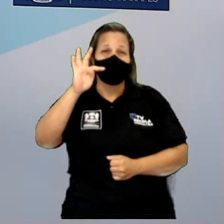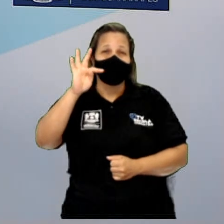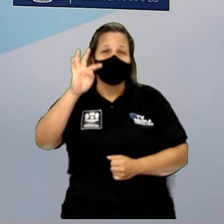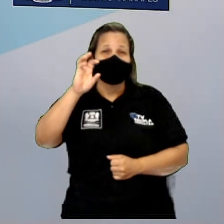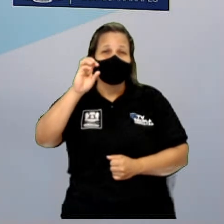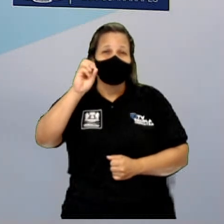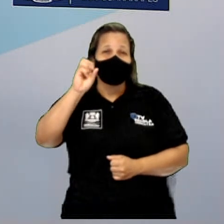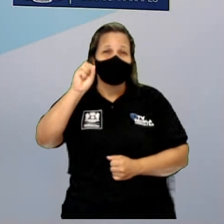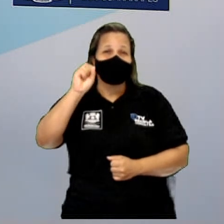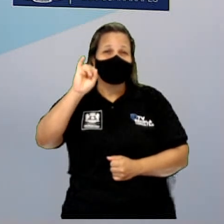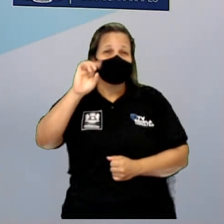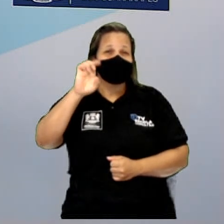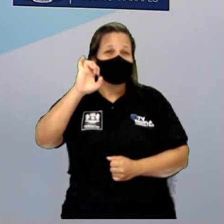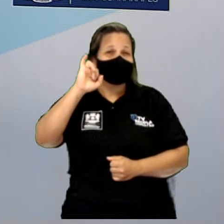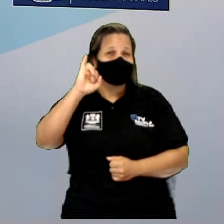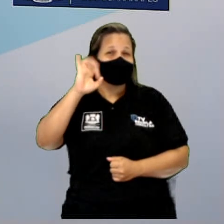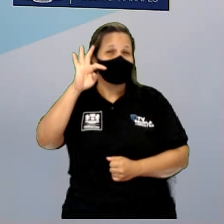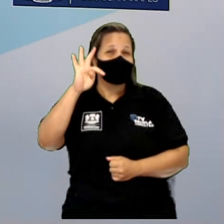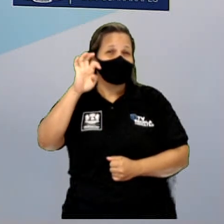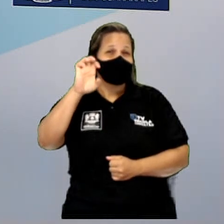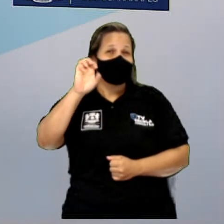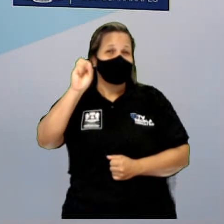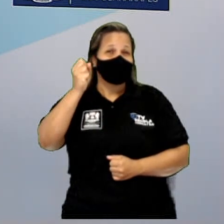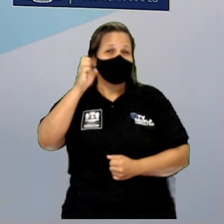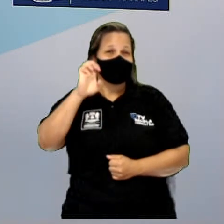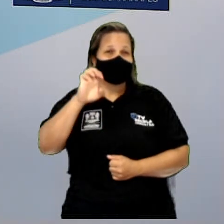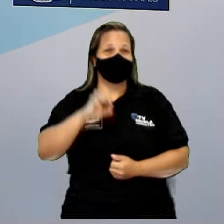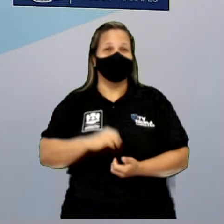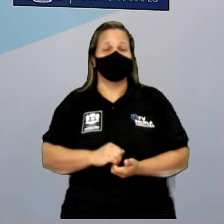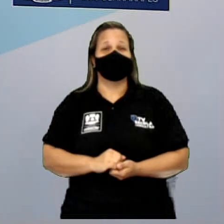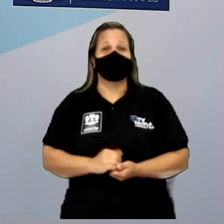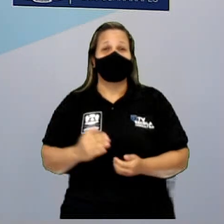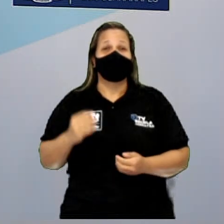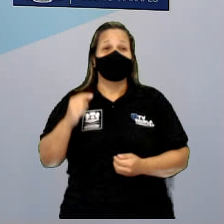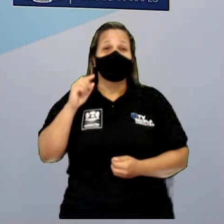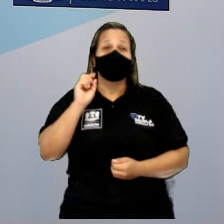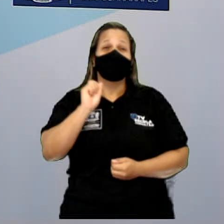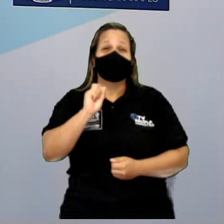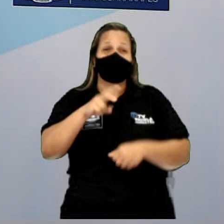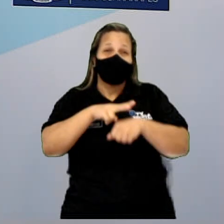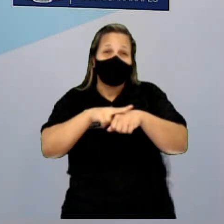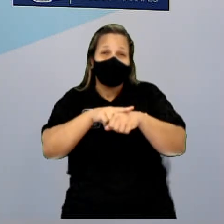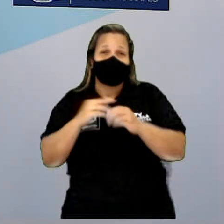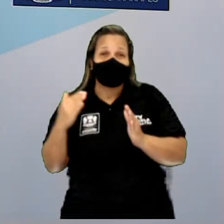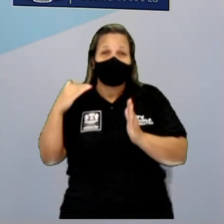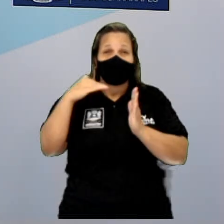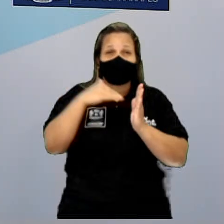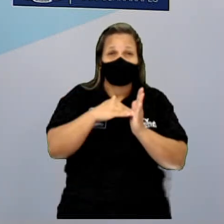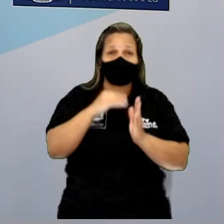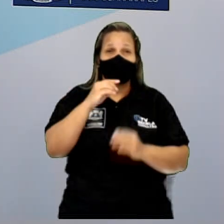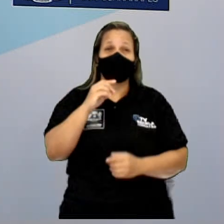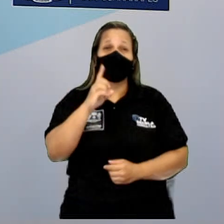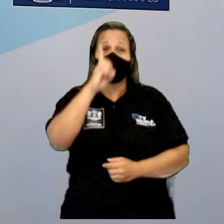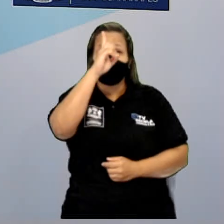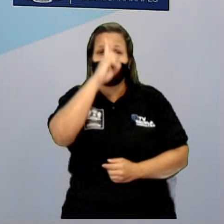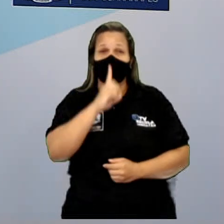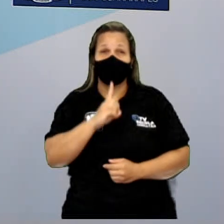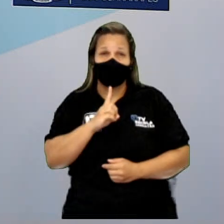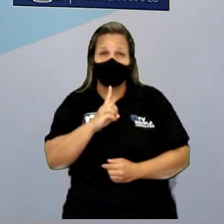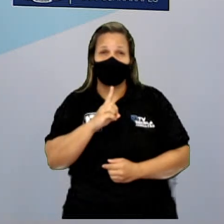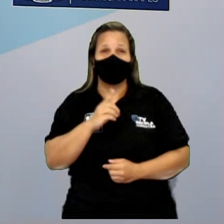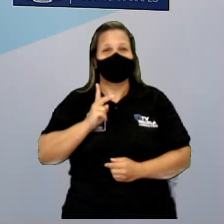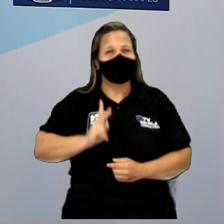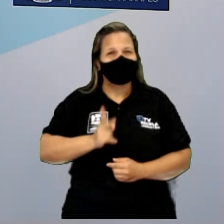próxima do verde até um pouco do amarelo, nessa faixa aqui. Então, o que a gente pode perceber é o seguinte, que toda vez que a gente olha